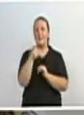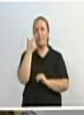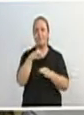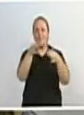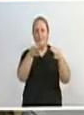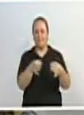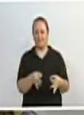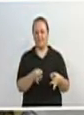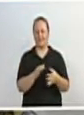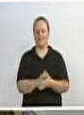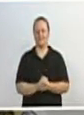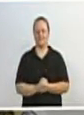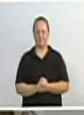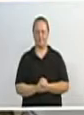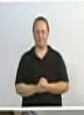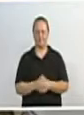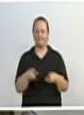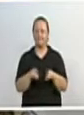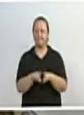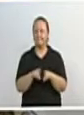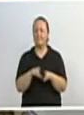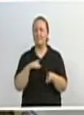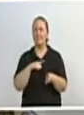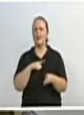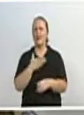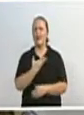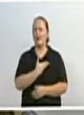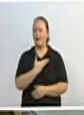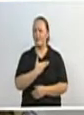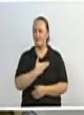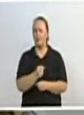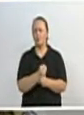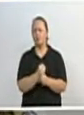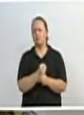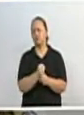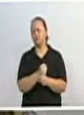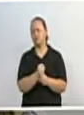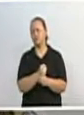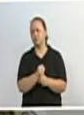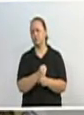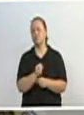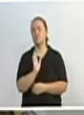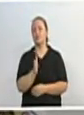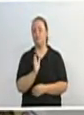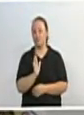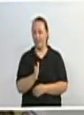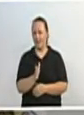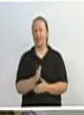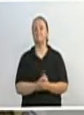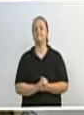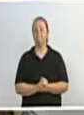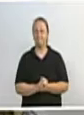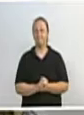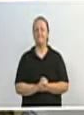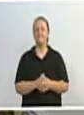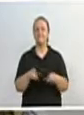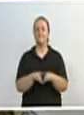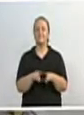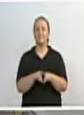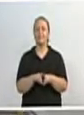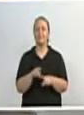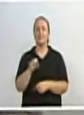de muitos anos desse trabalho de microempresas, Suzete, que administra o nosso núcleo da micro